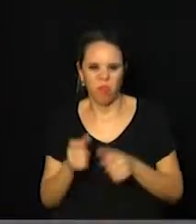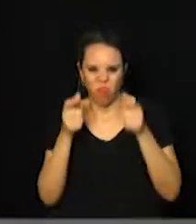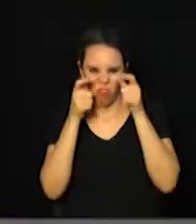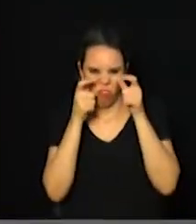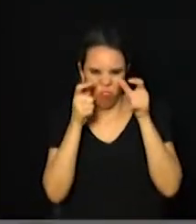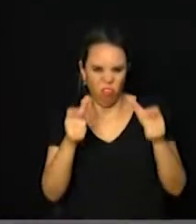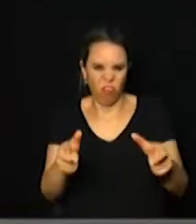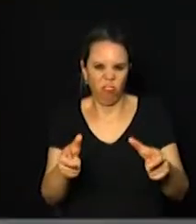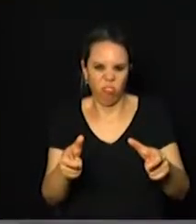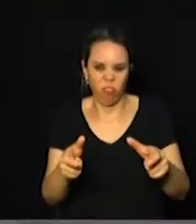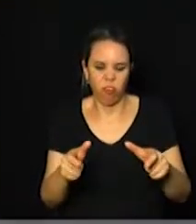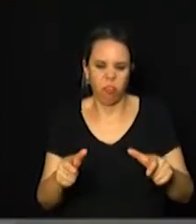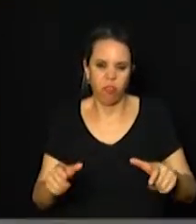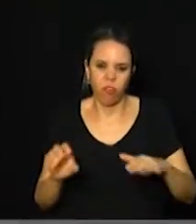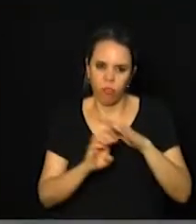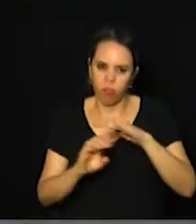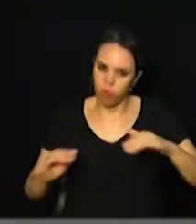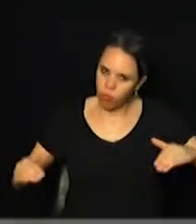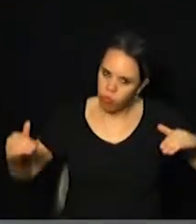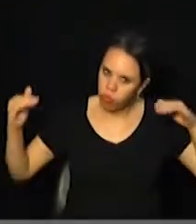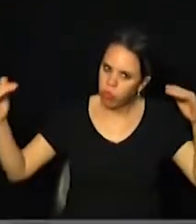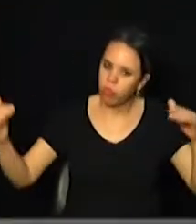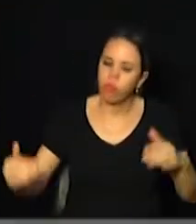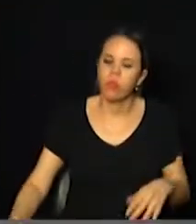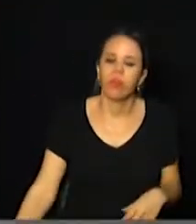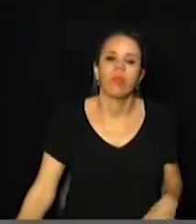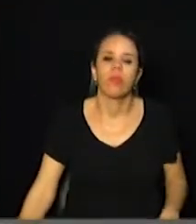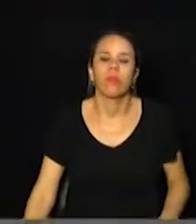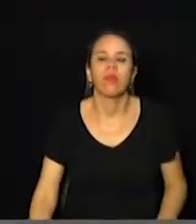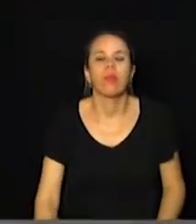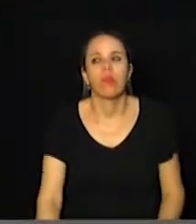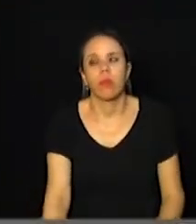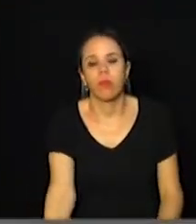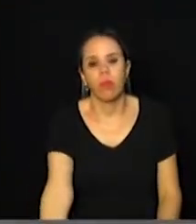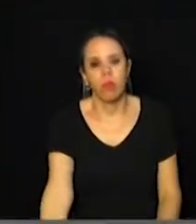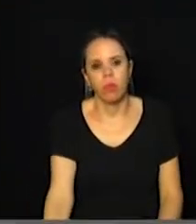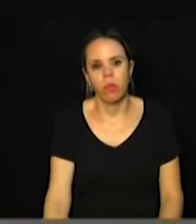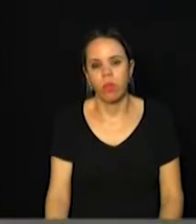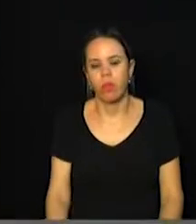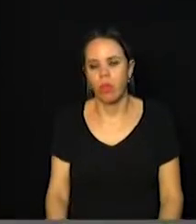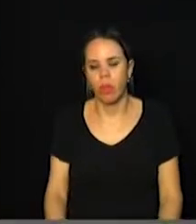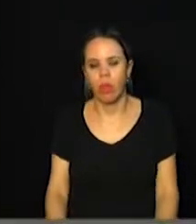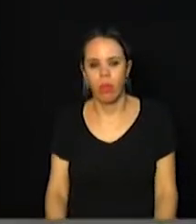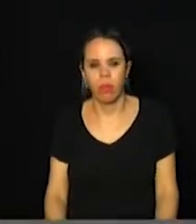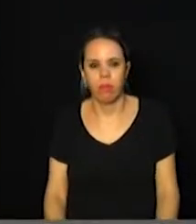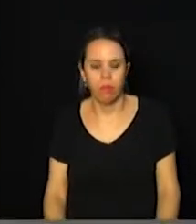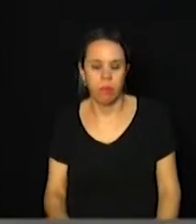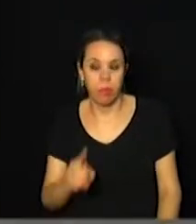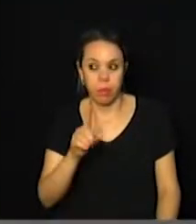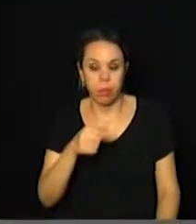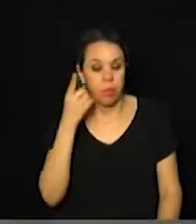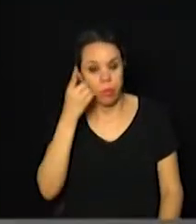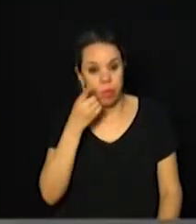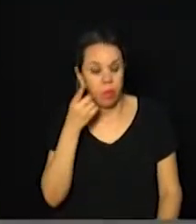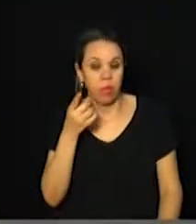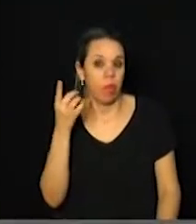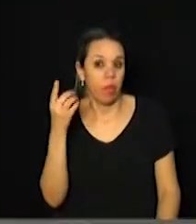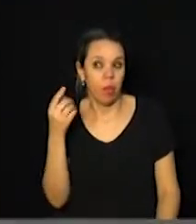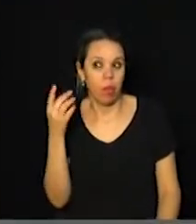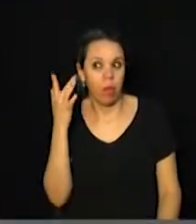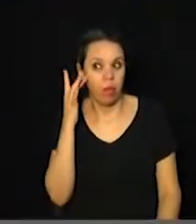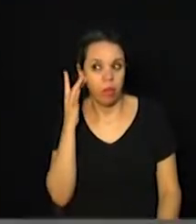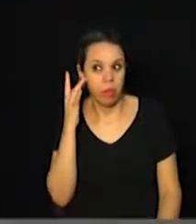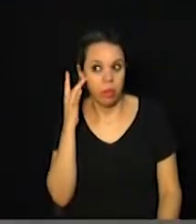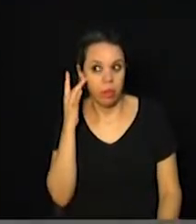dos grandes grupos e bukharin contar com essa menina Então esse deputado só pode estar